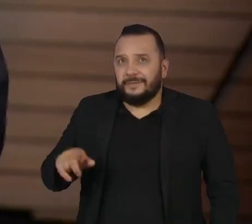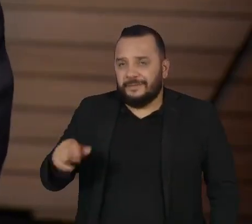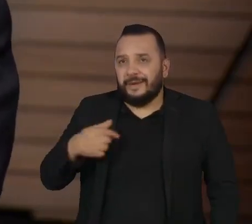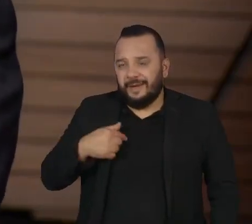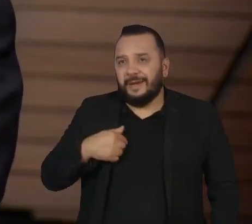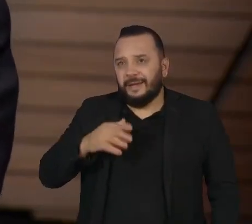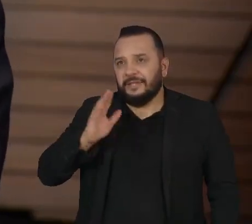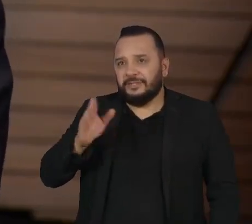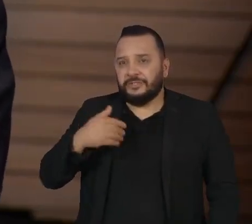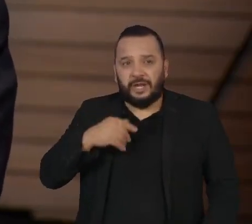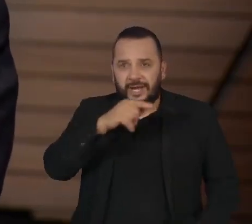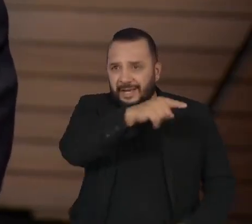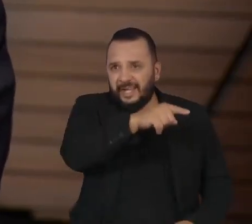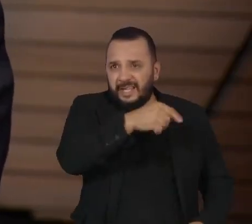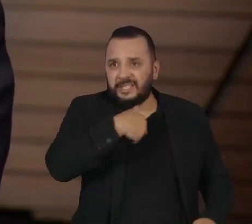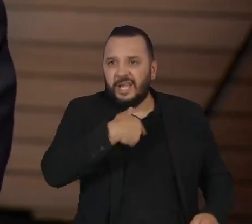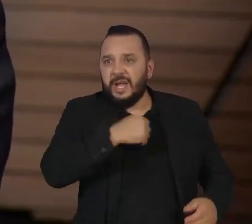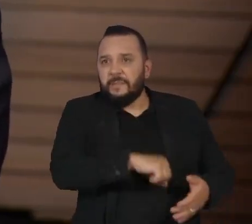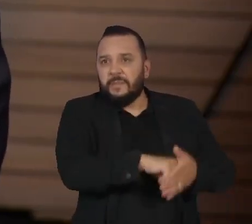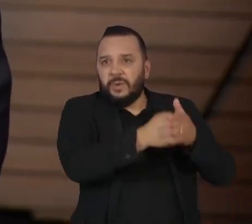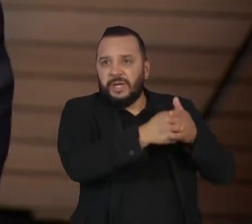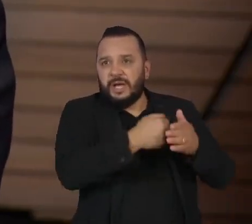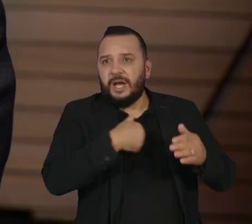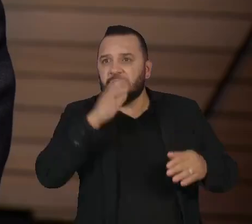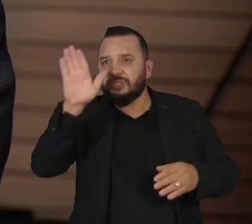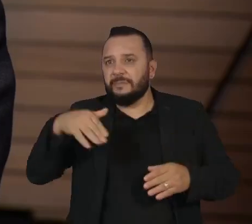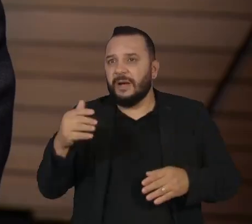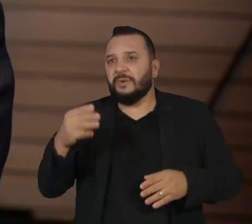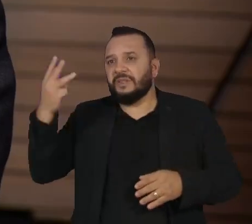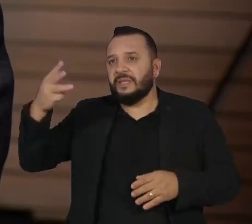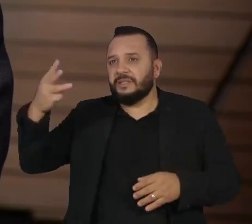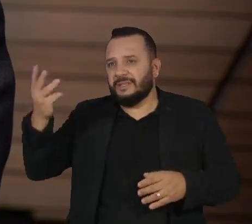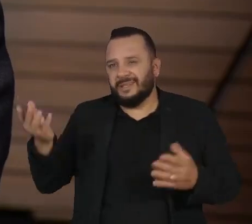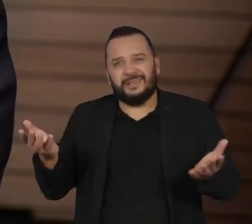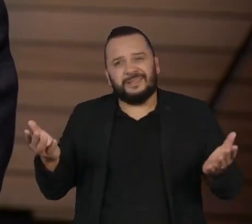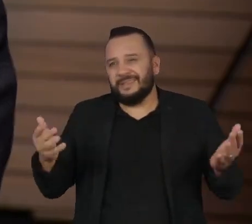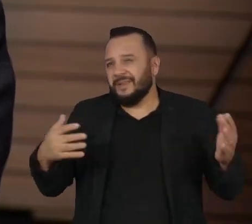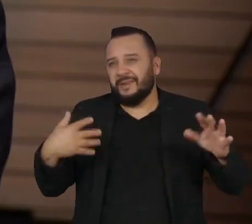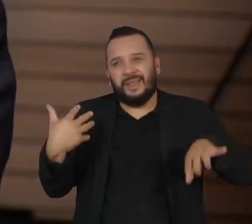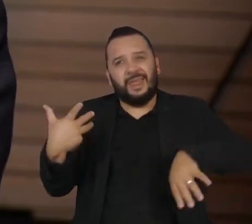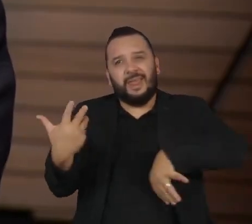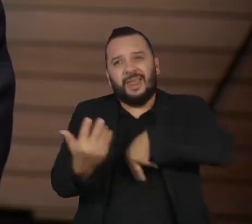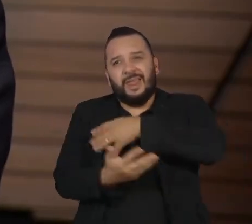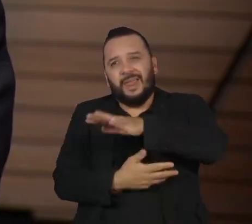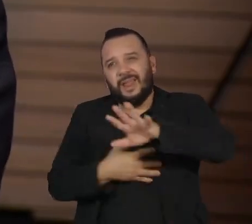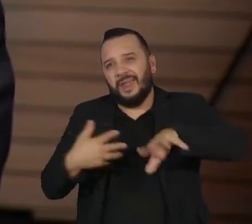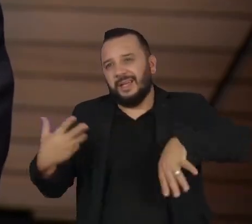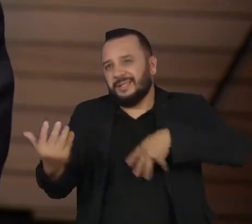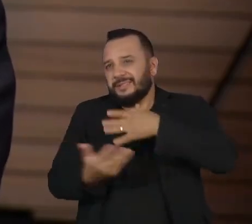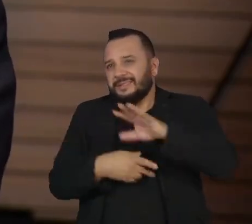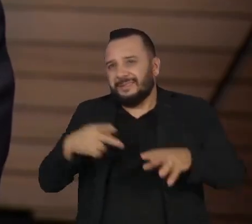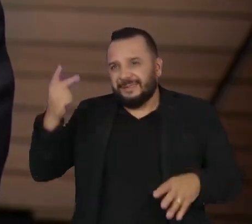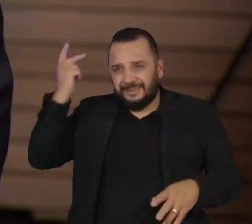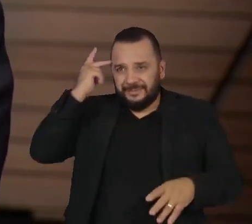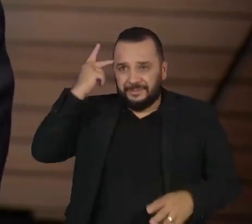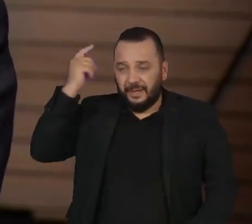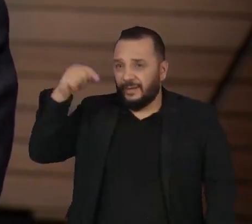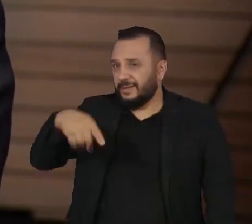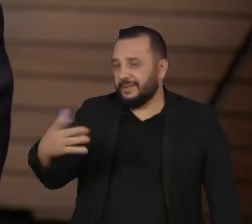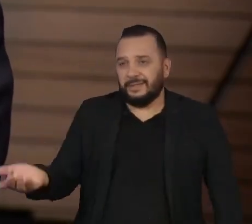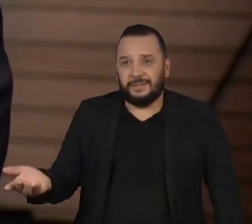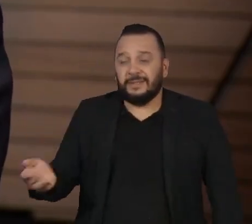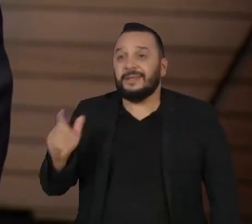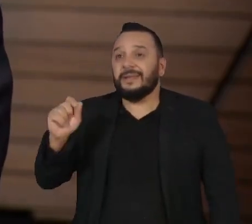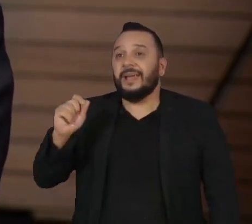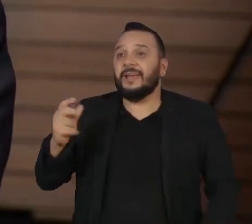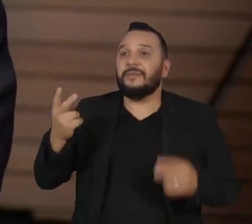o terceiro colocado para disputar agora, porque ficou de fora? Você vai criar uma situação realmente muito problemática do ponto de vista da legitimidade daquele que vier a